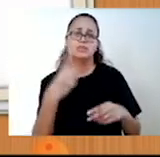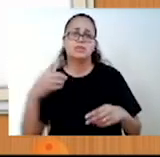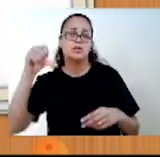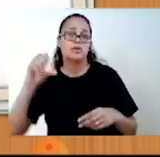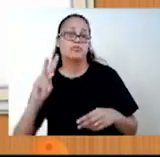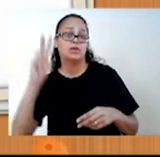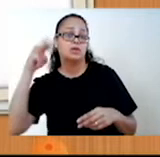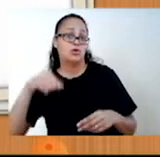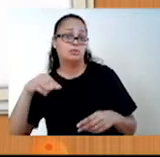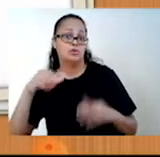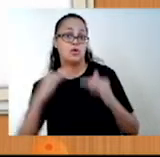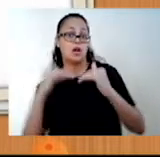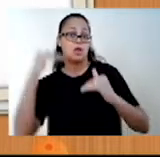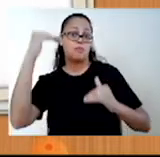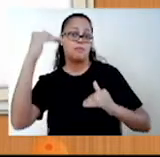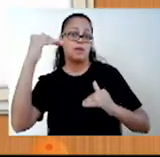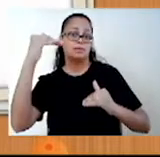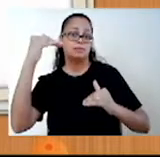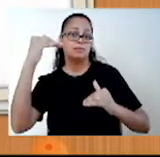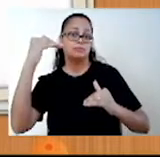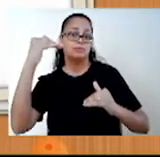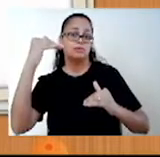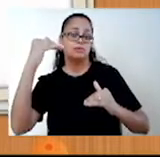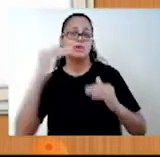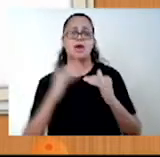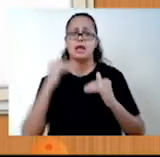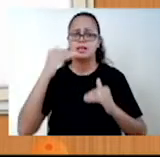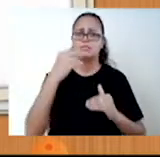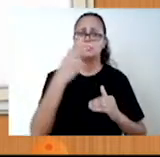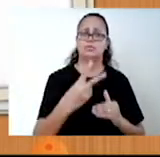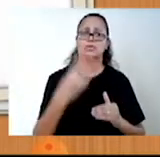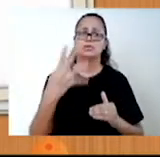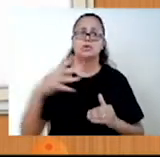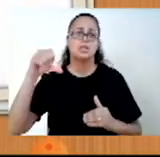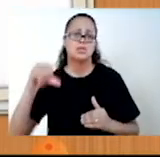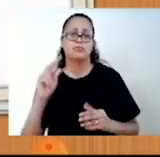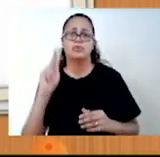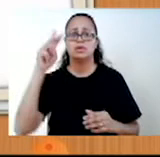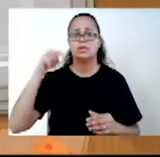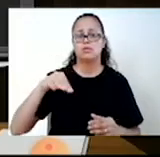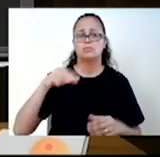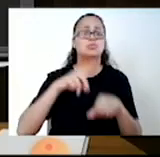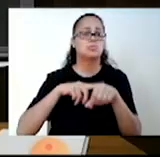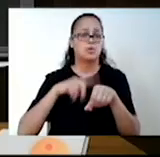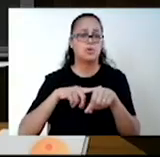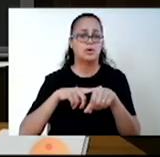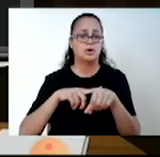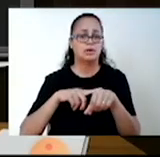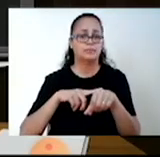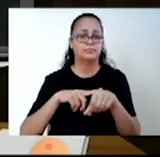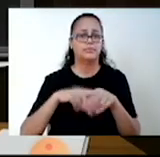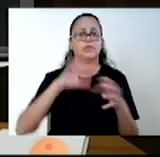nível máximo da escala, ele pode ter ventos constantes acima dos 249 km por hora. Quando toca